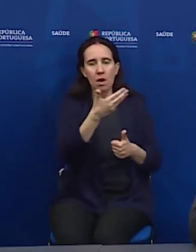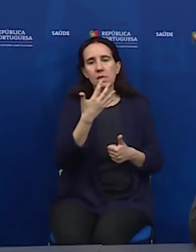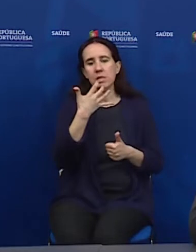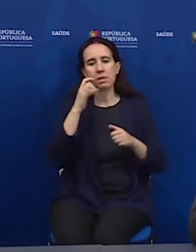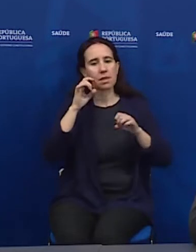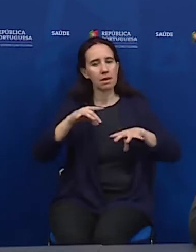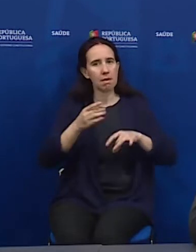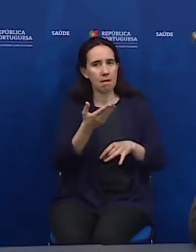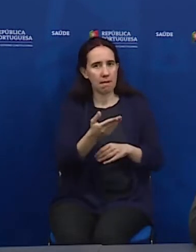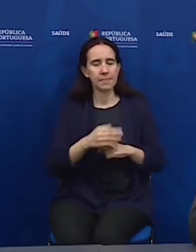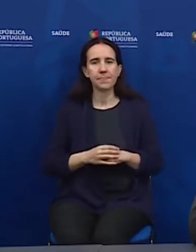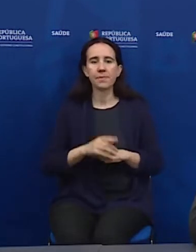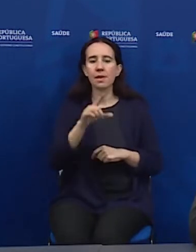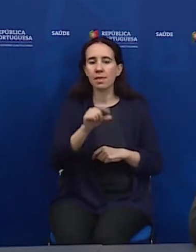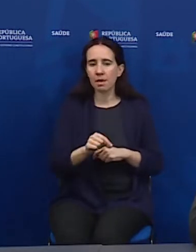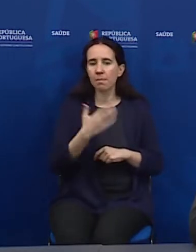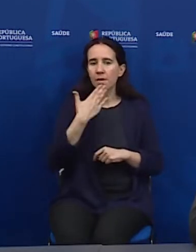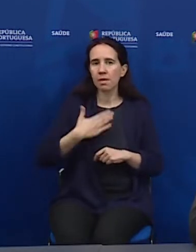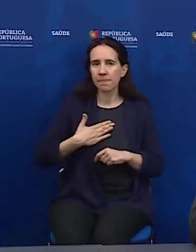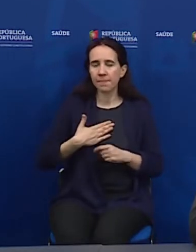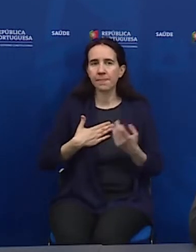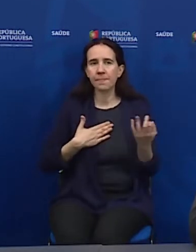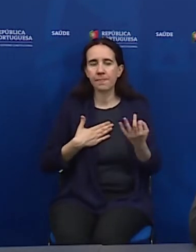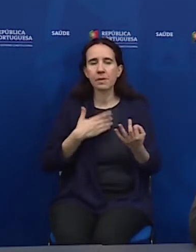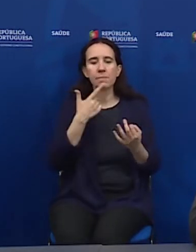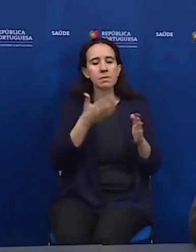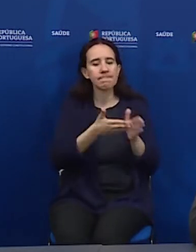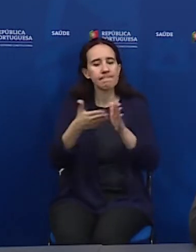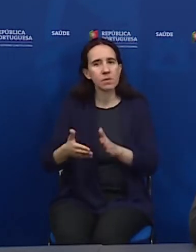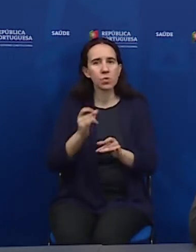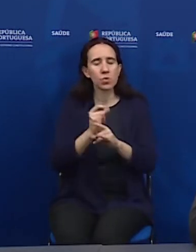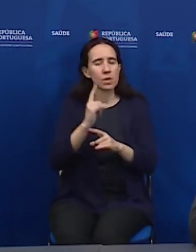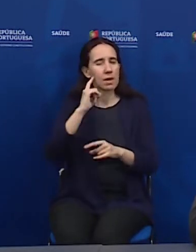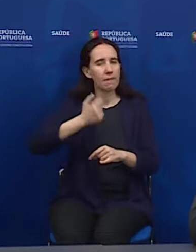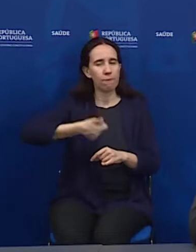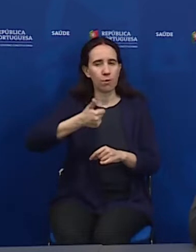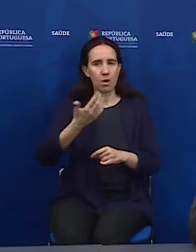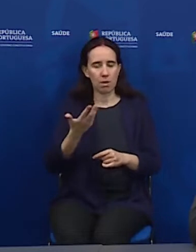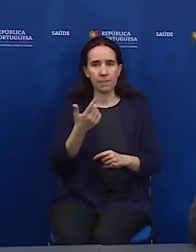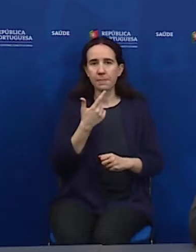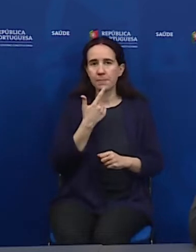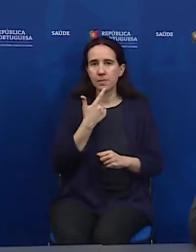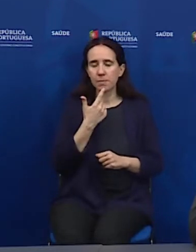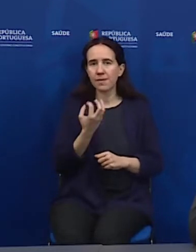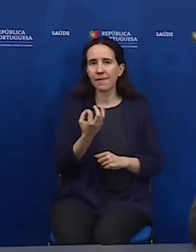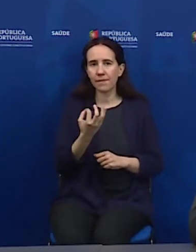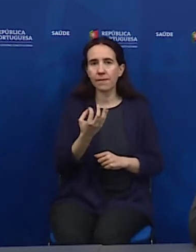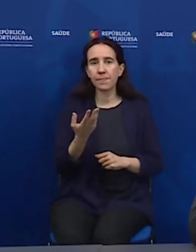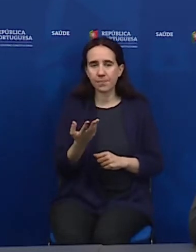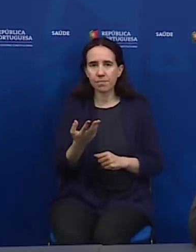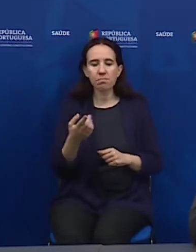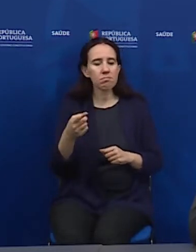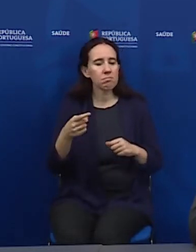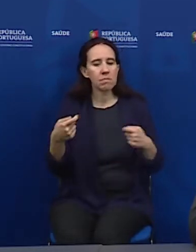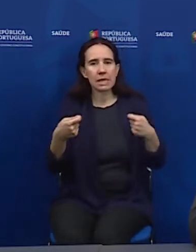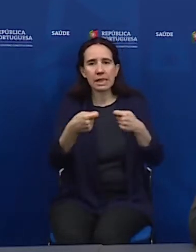prevenção. Também nos permite perceber uma outra coisa que é fulcral. Percebermos até que ponto determinado